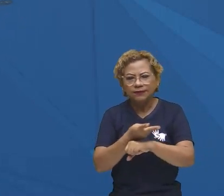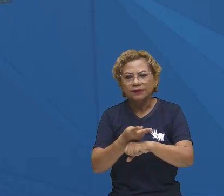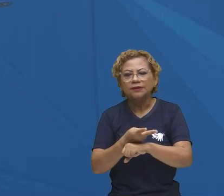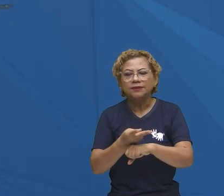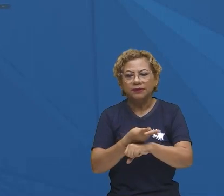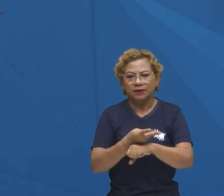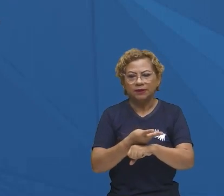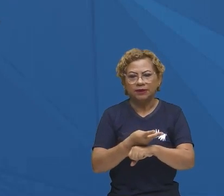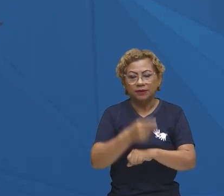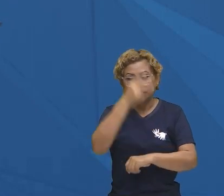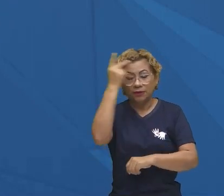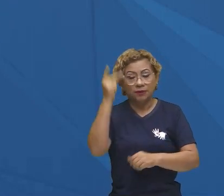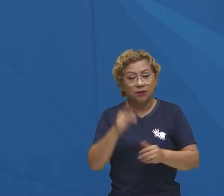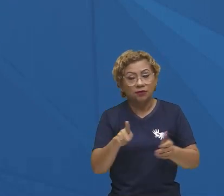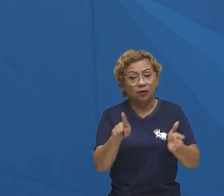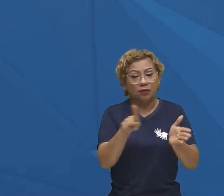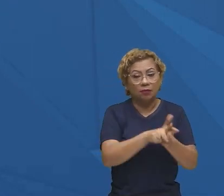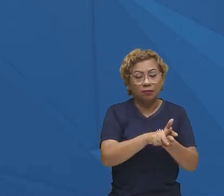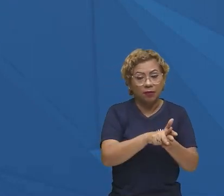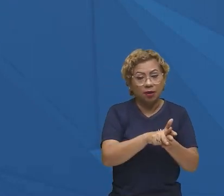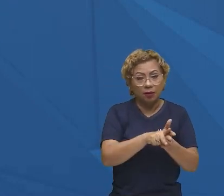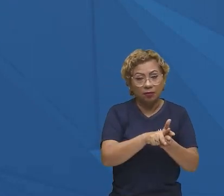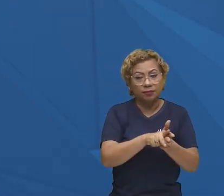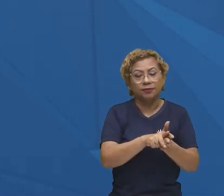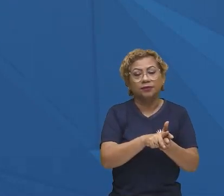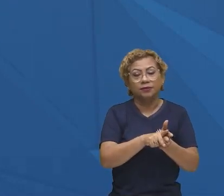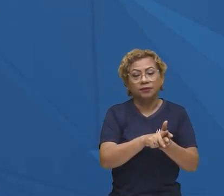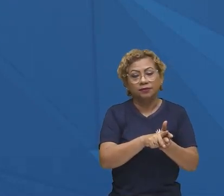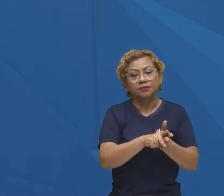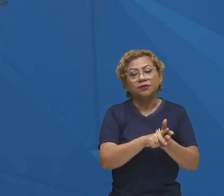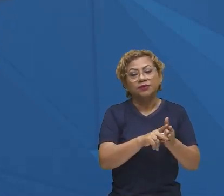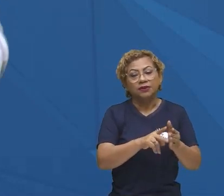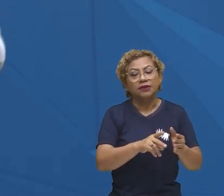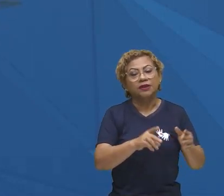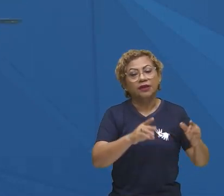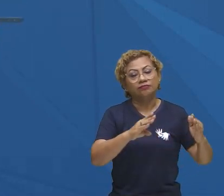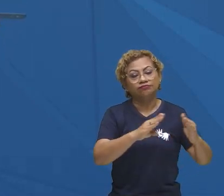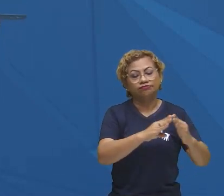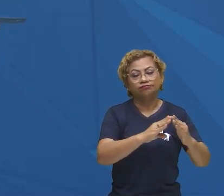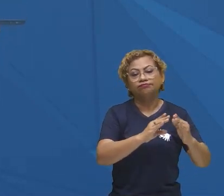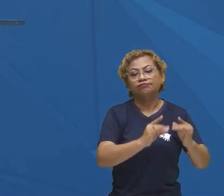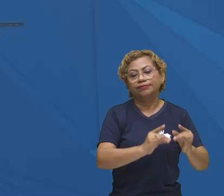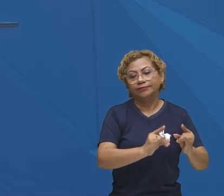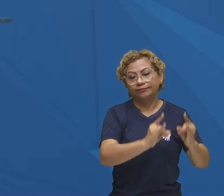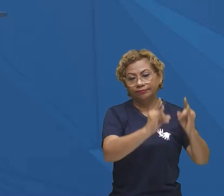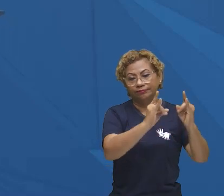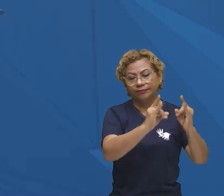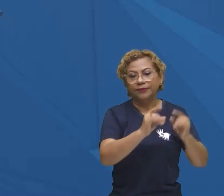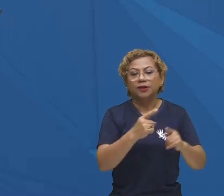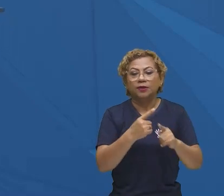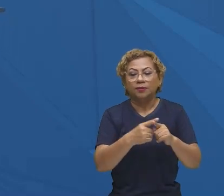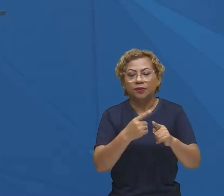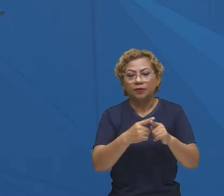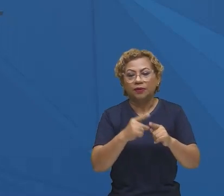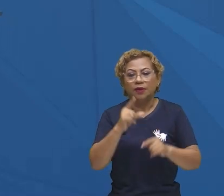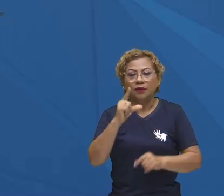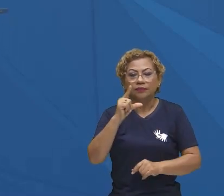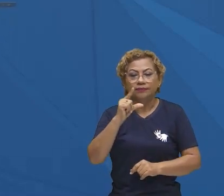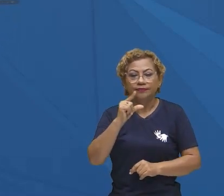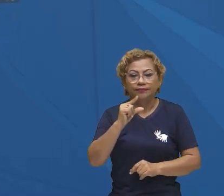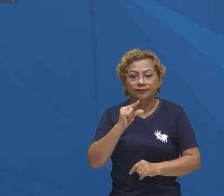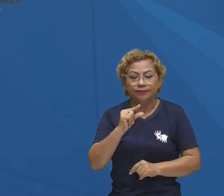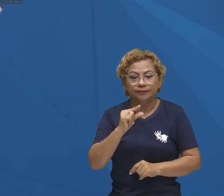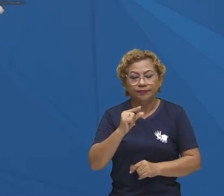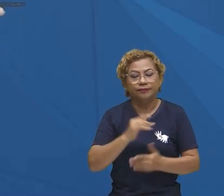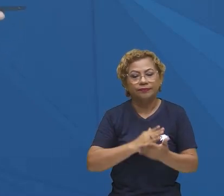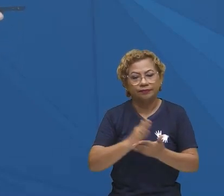os registros lá. Eu particularmente já me hospedei utilizando o Airbnb, porque o preço do hotel na região que eu queria estava muito alto.